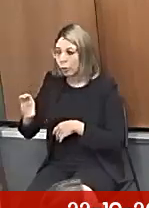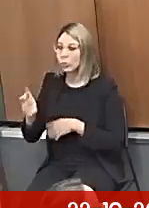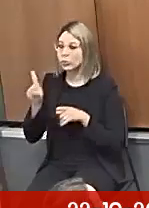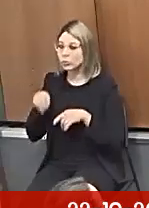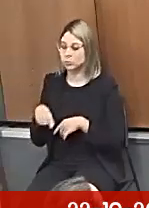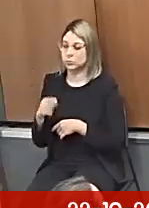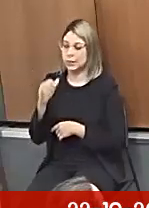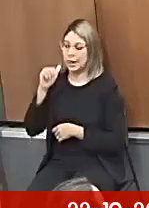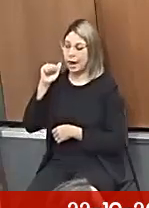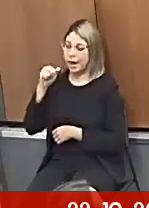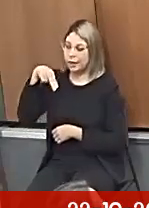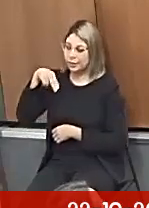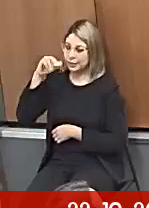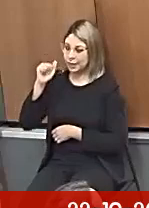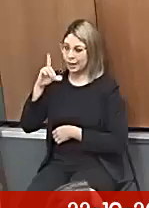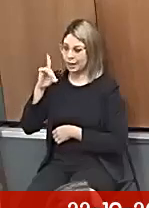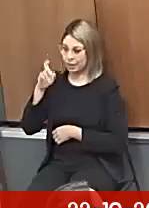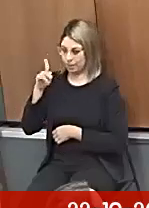da ANADEP.